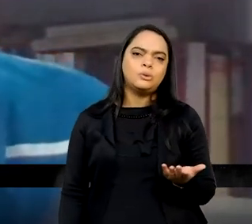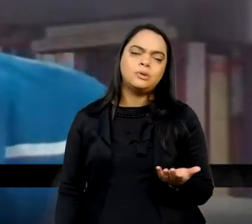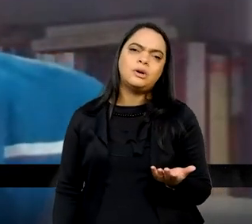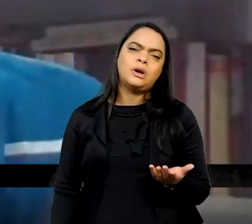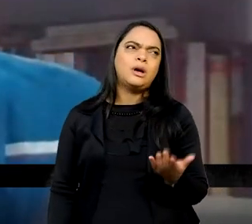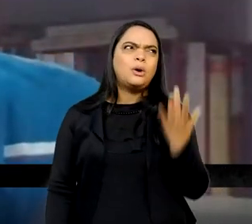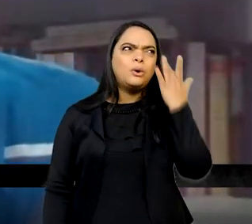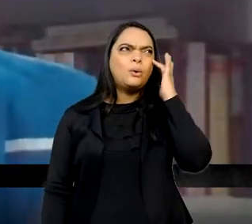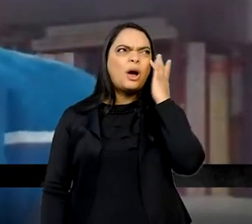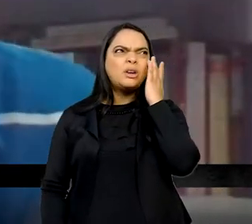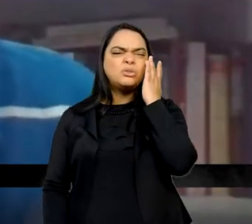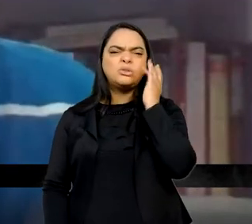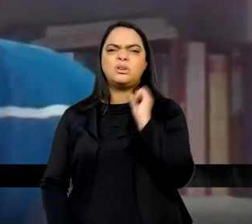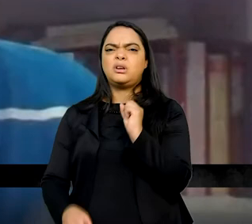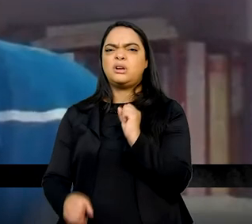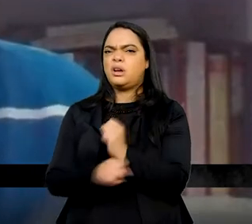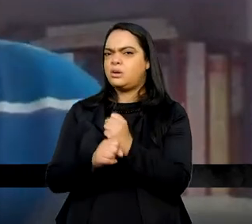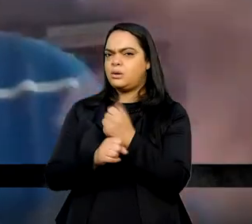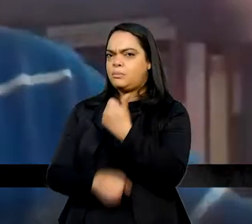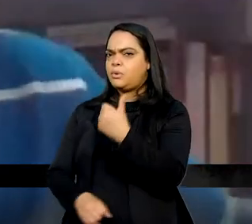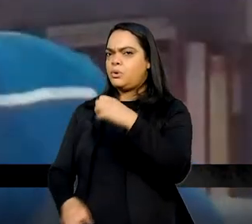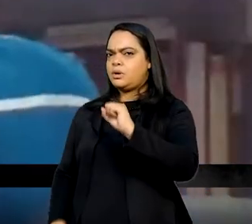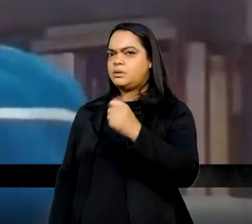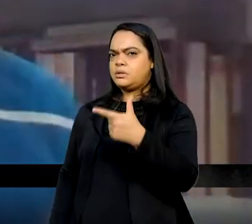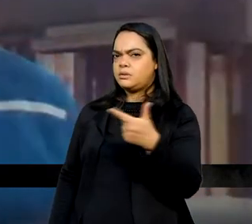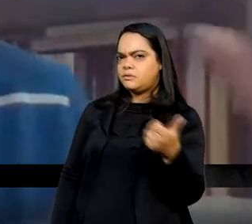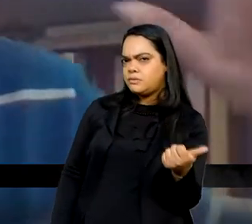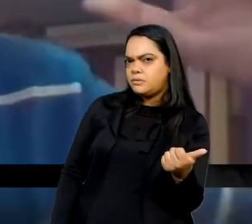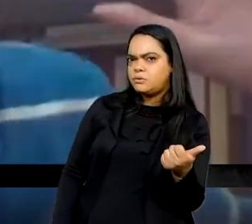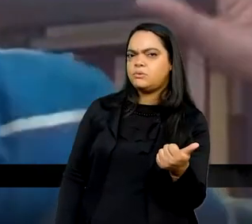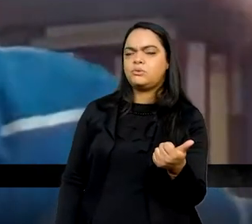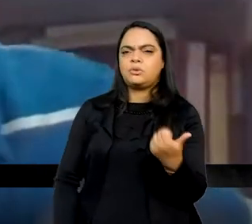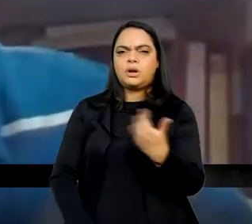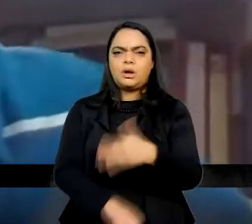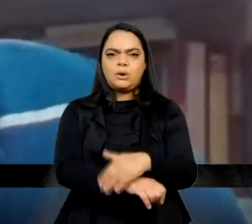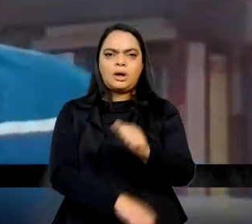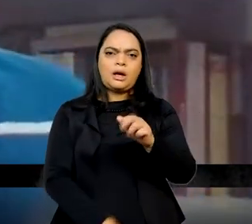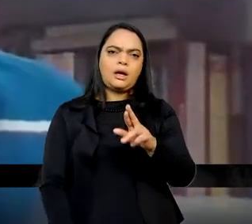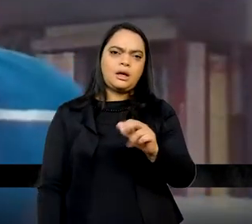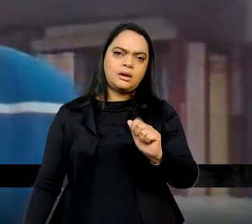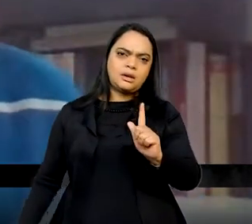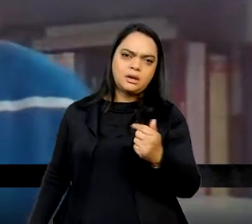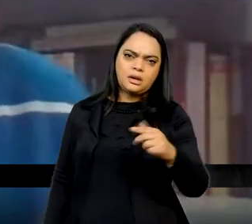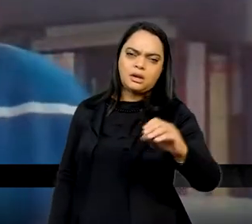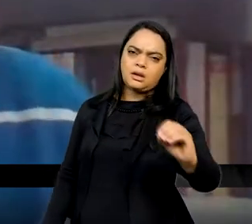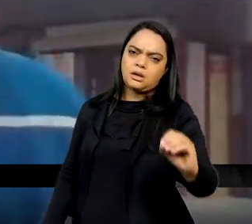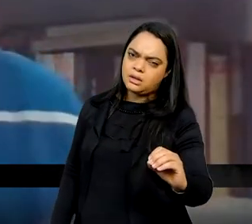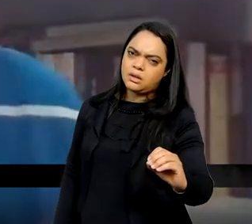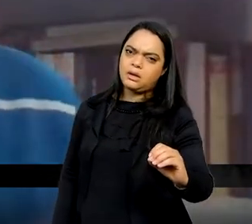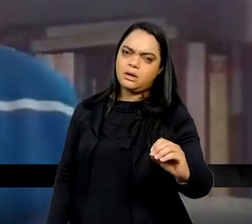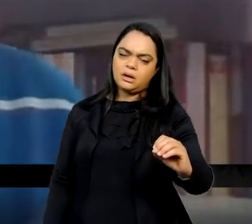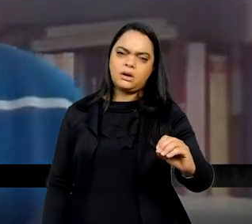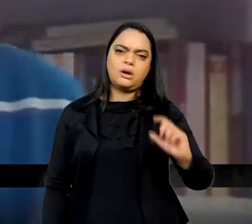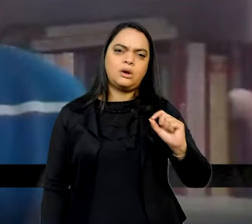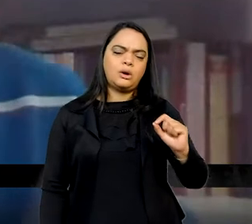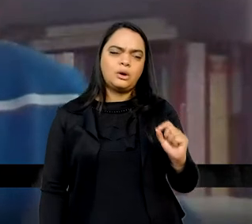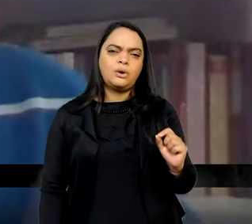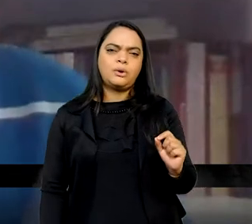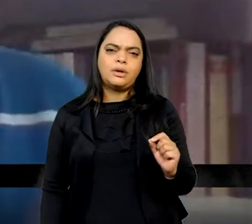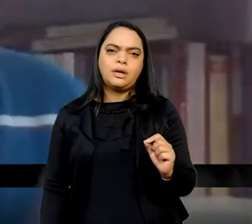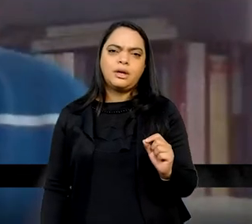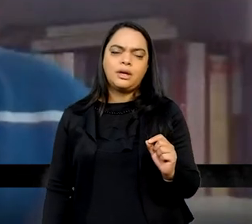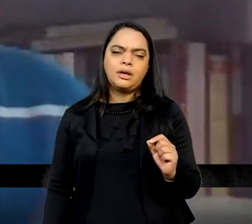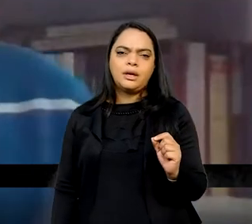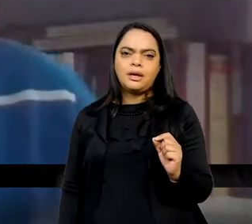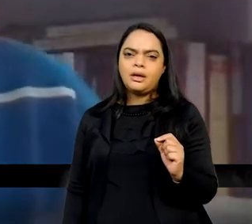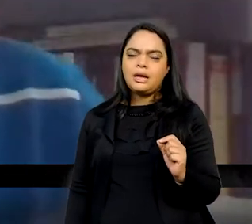de 1821, onde eu vou encontrar aqui na Rua do Aragão, ainda está com o nome aqui no Recife, Rua do Aragão, que